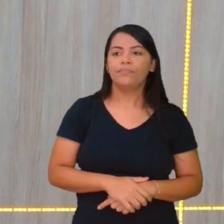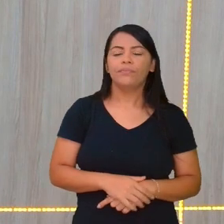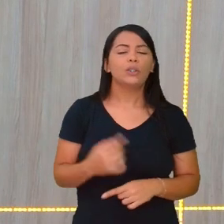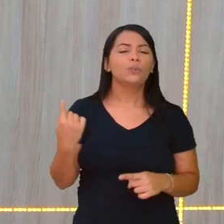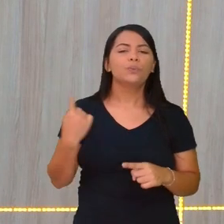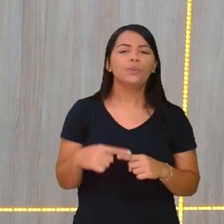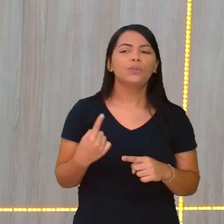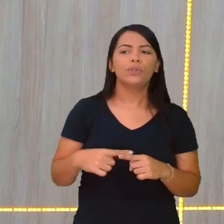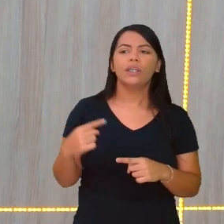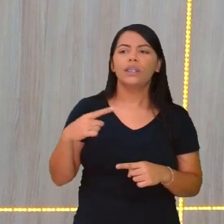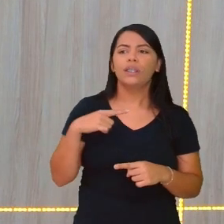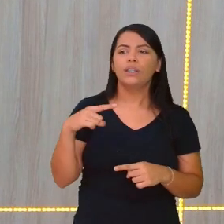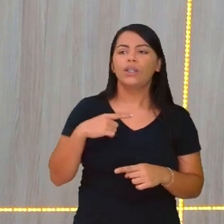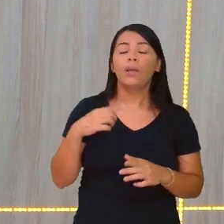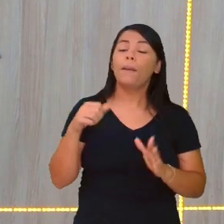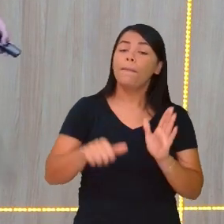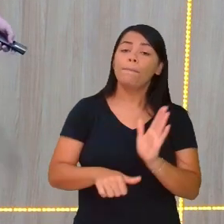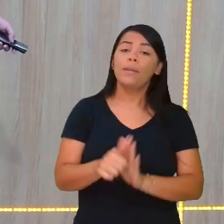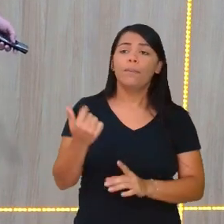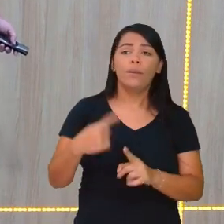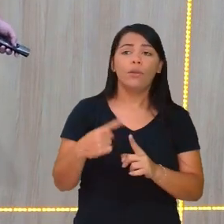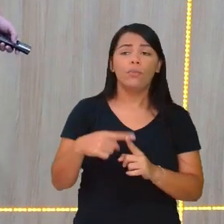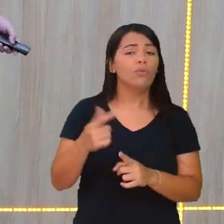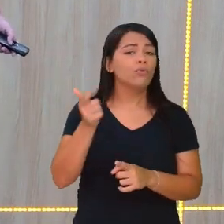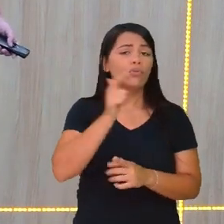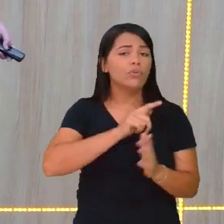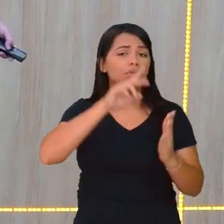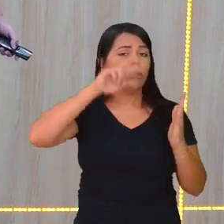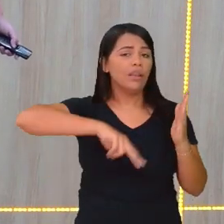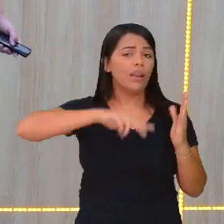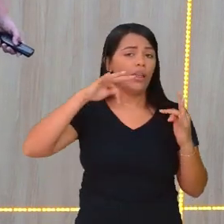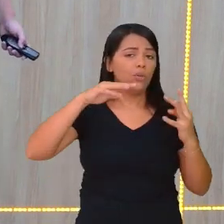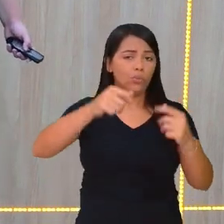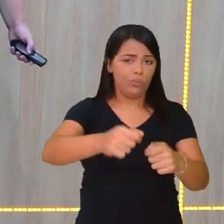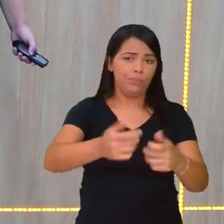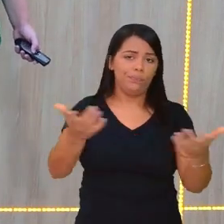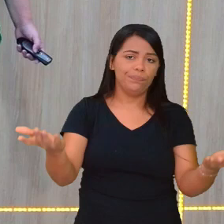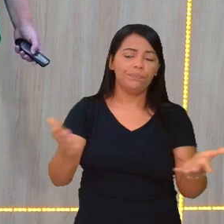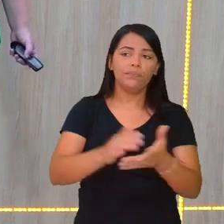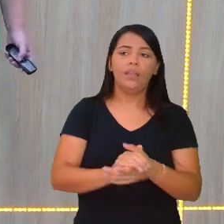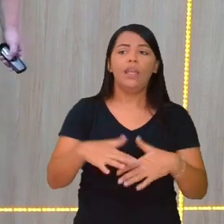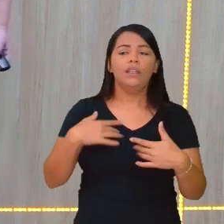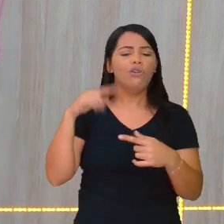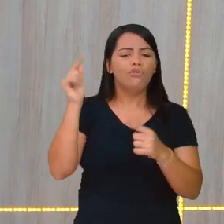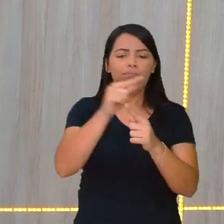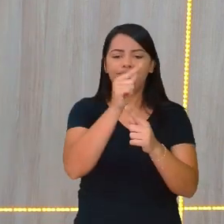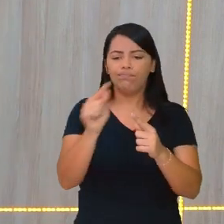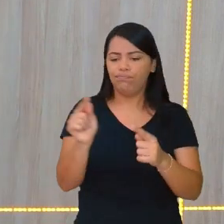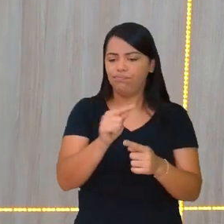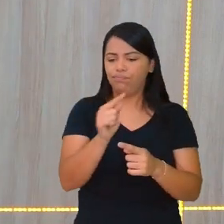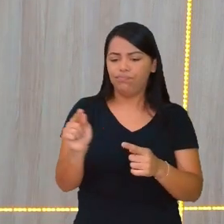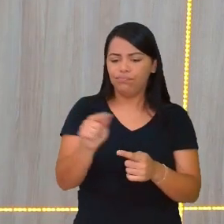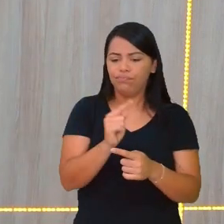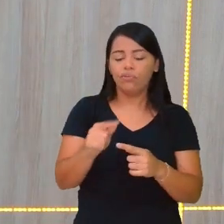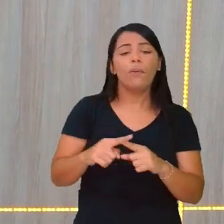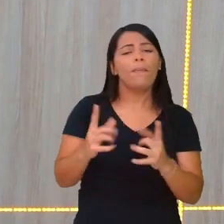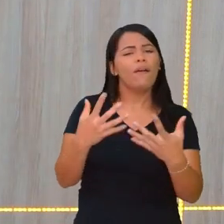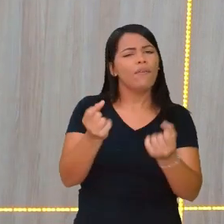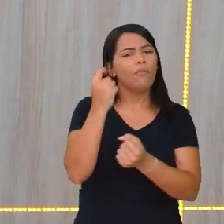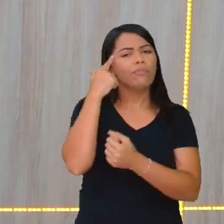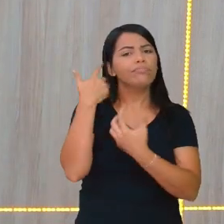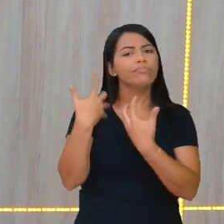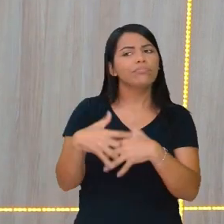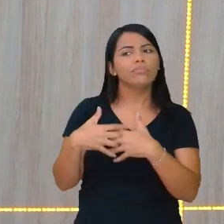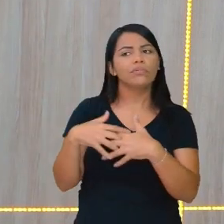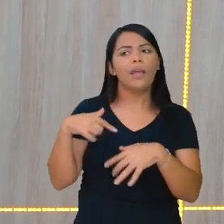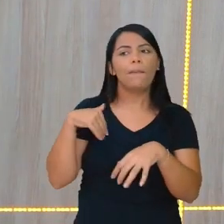eu tenho... Primeiro, porque eu não leio todas. Então, eu vou lá e cancelo. Mas bora pensar. E é o